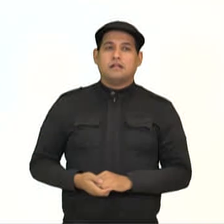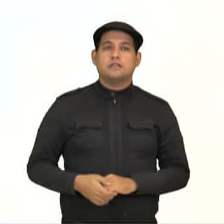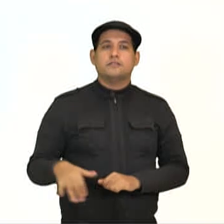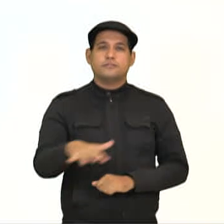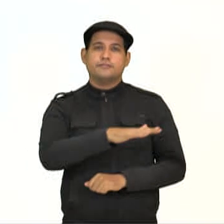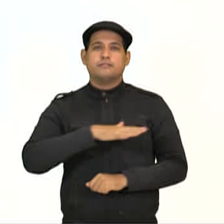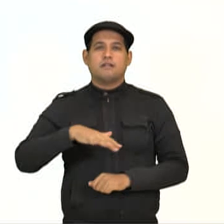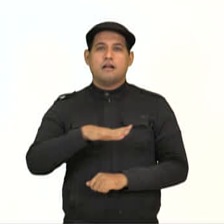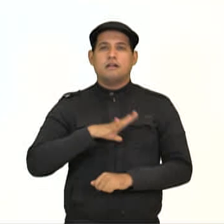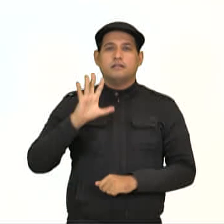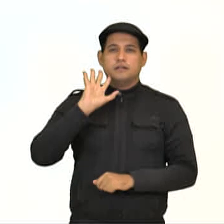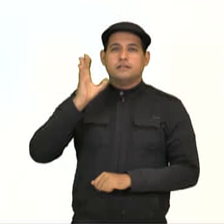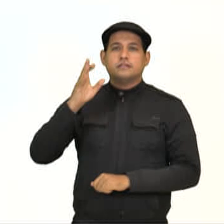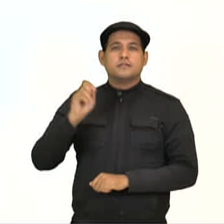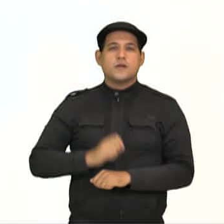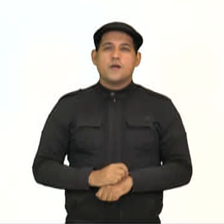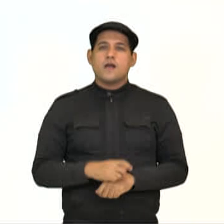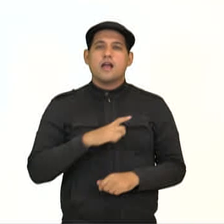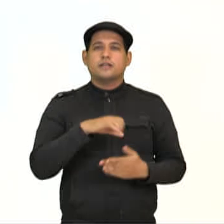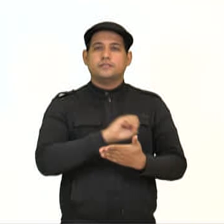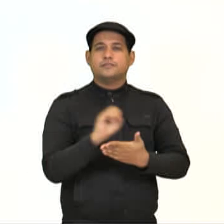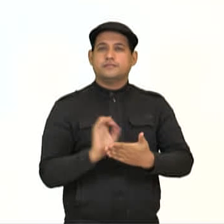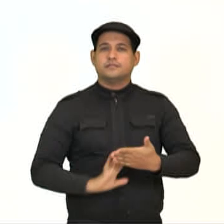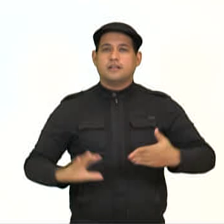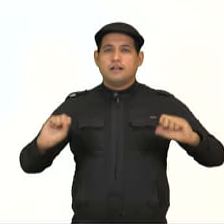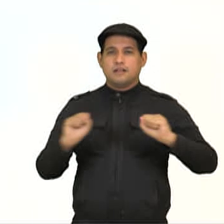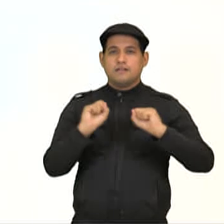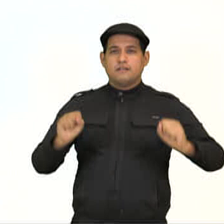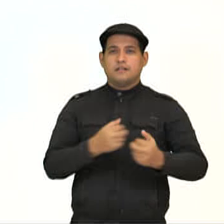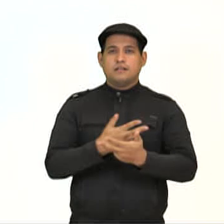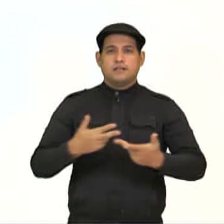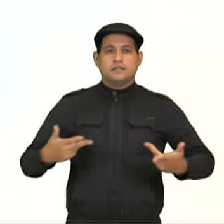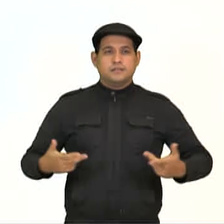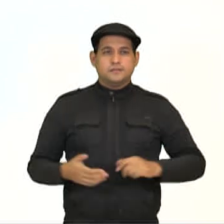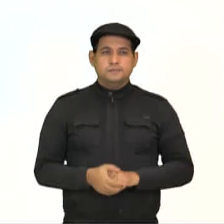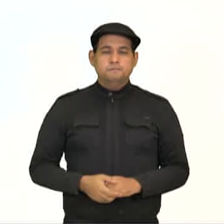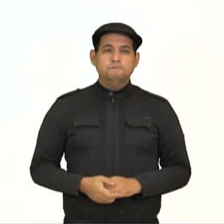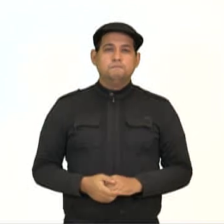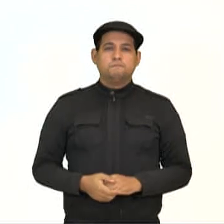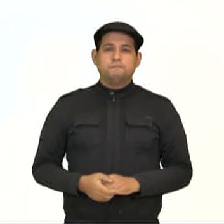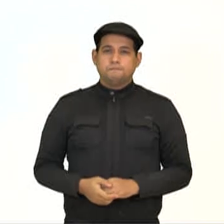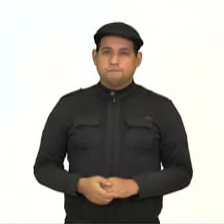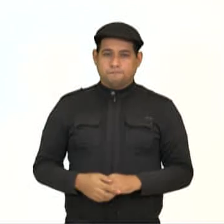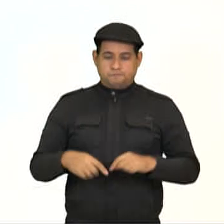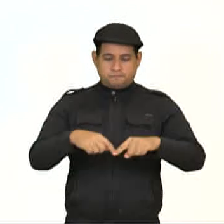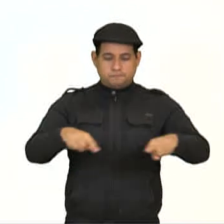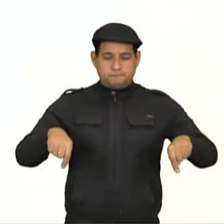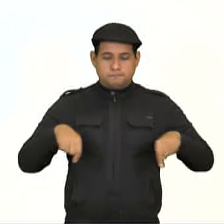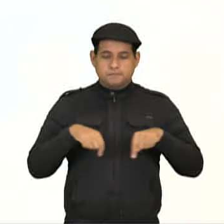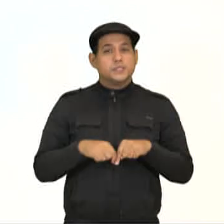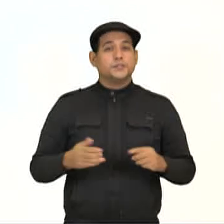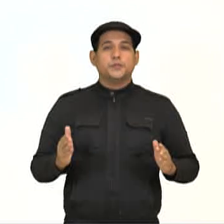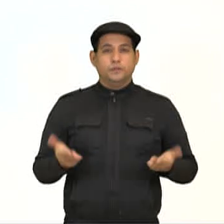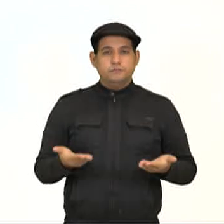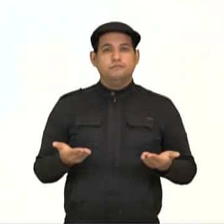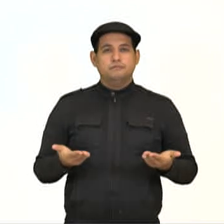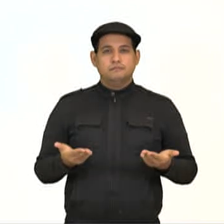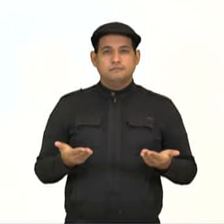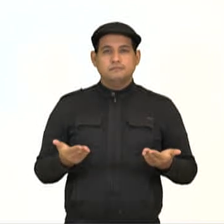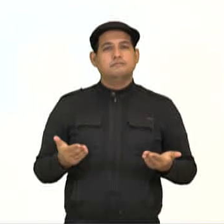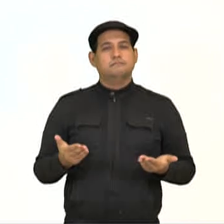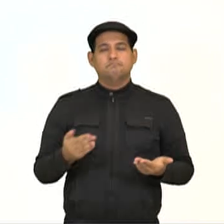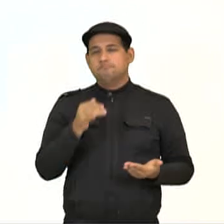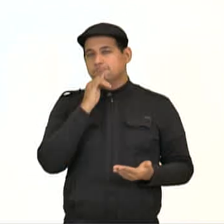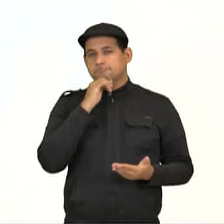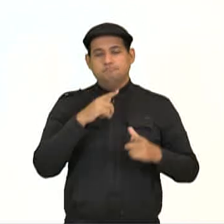em que ocorriam as provas de atletismo. E aqui é como ele é hoje, né? Uma imagem